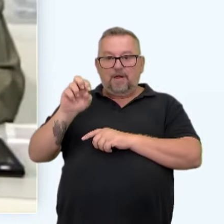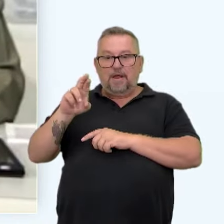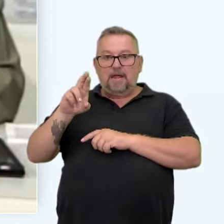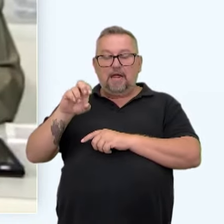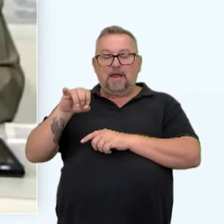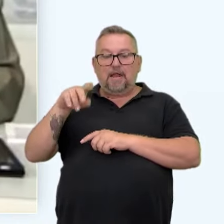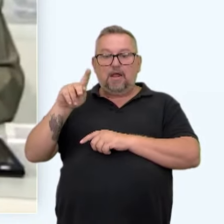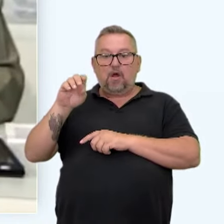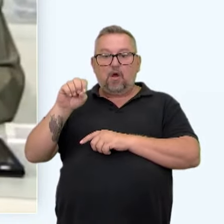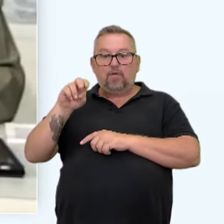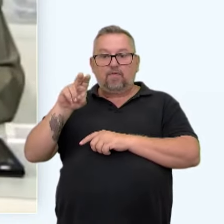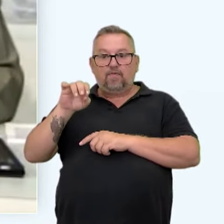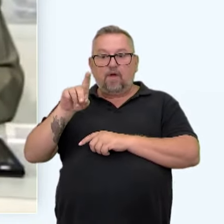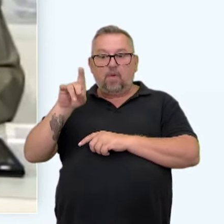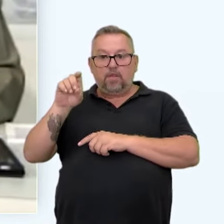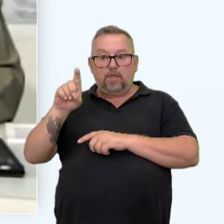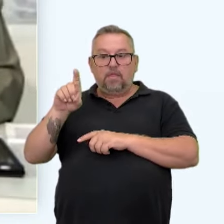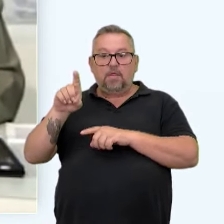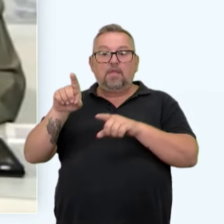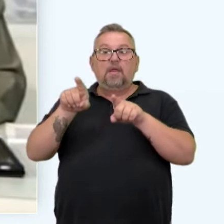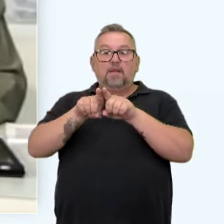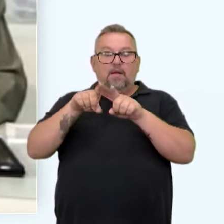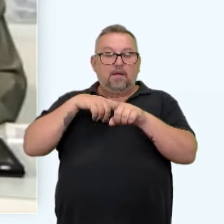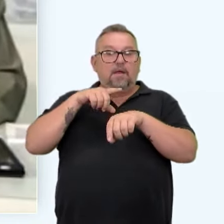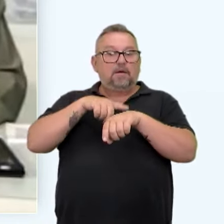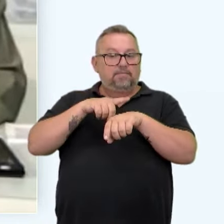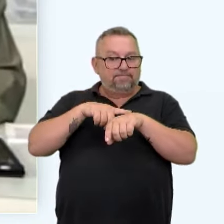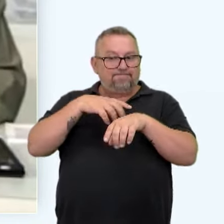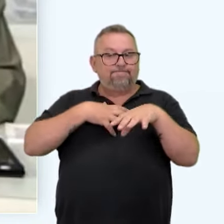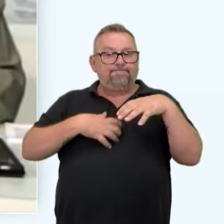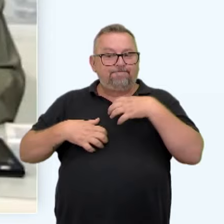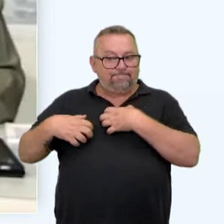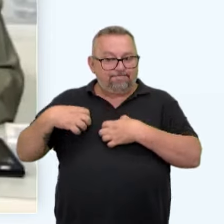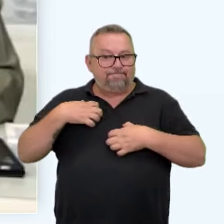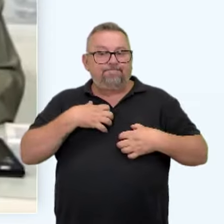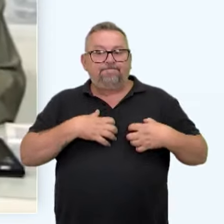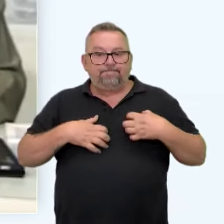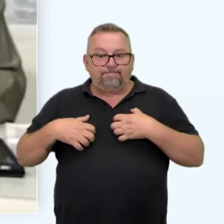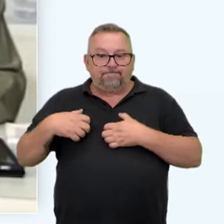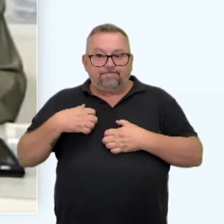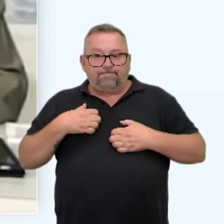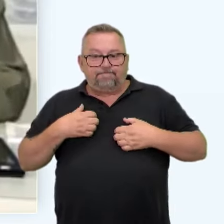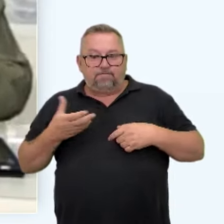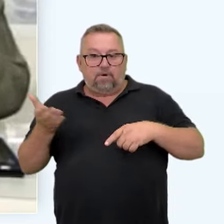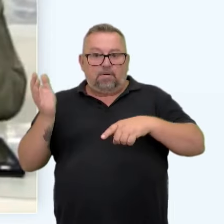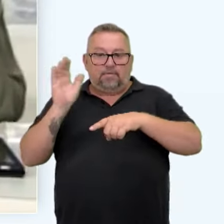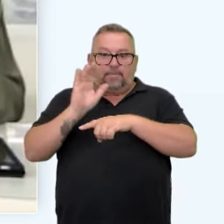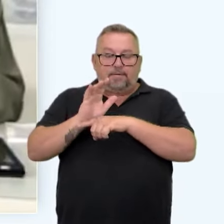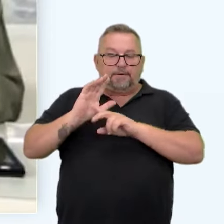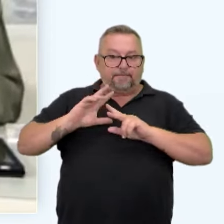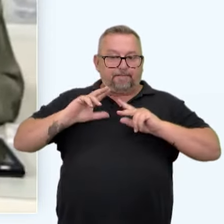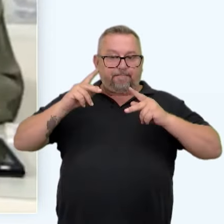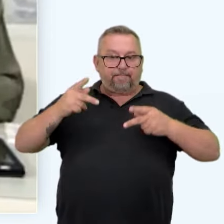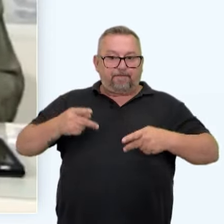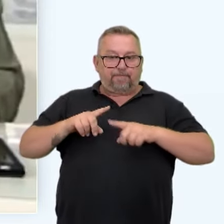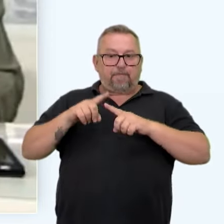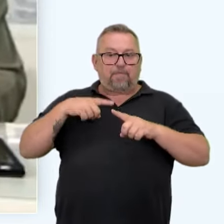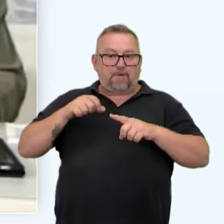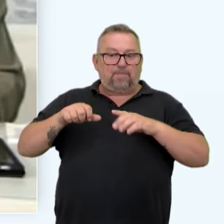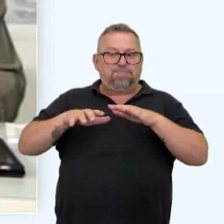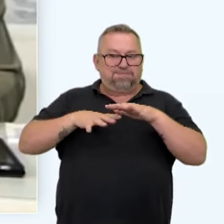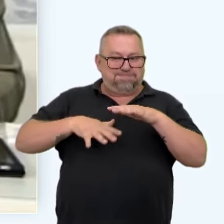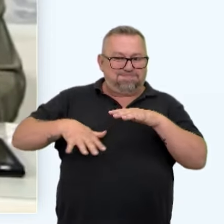Hobsbawm. Estes são também tempos de angústia. A contribuição do ser humano a esta sombria era